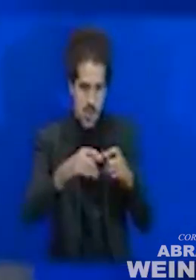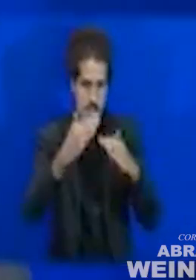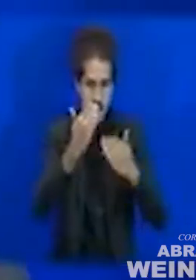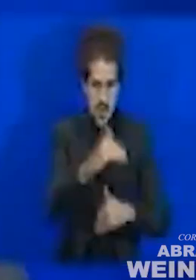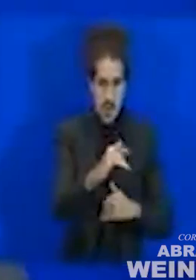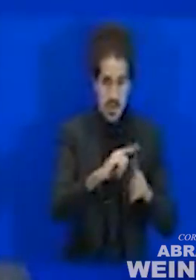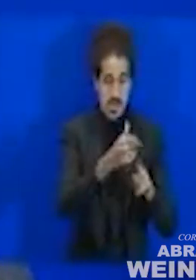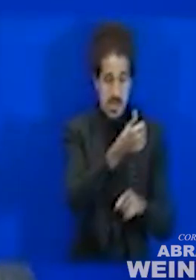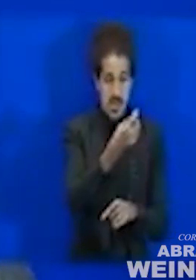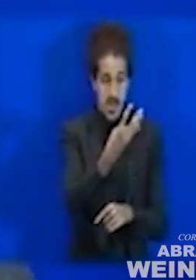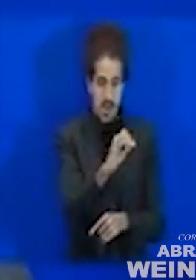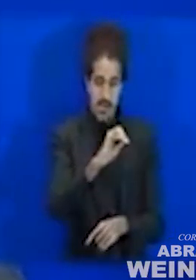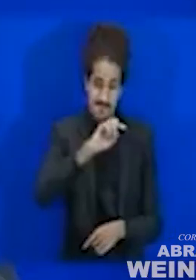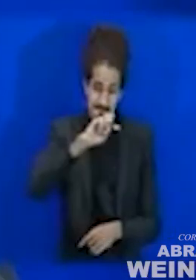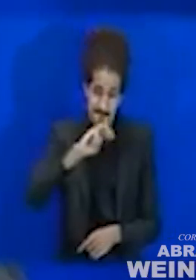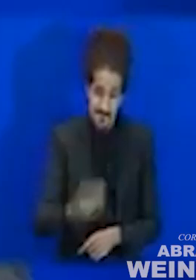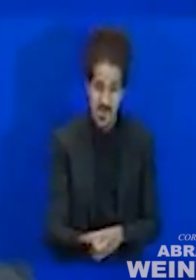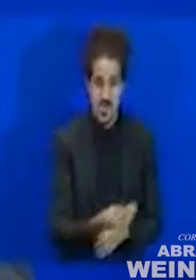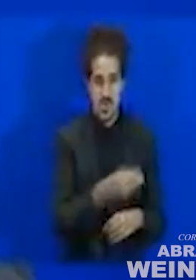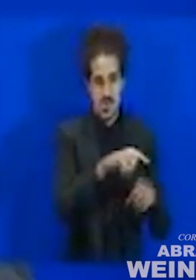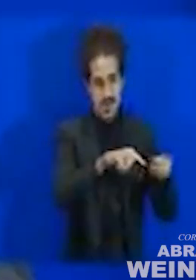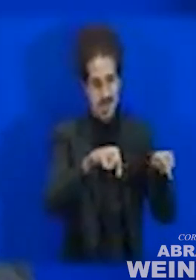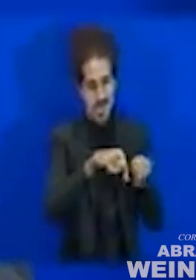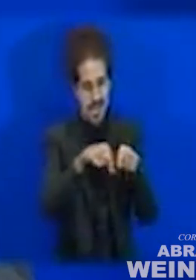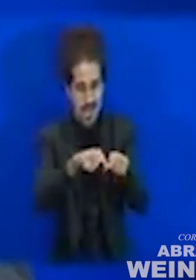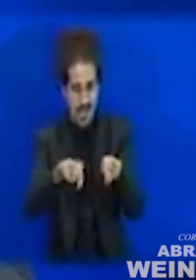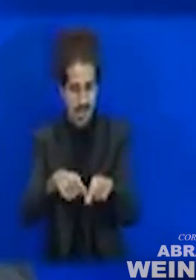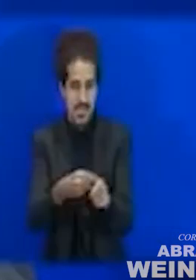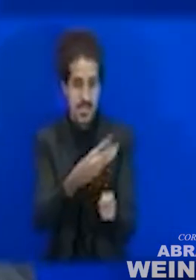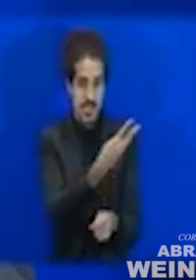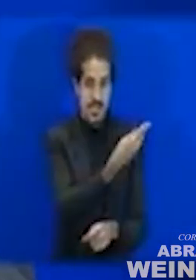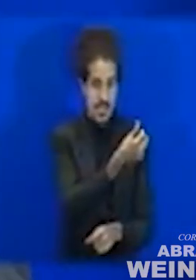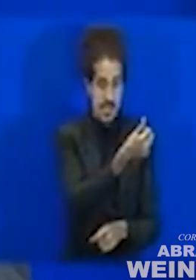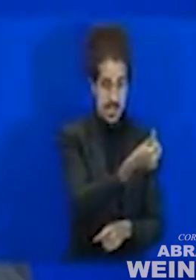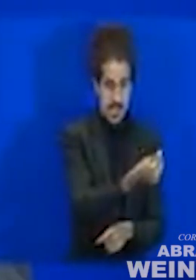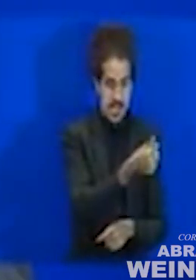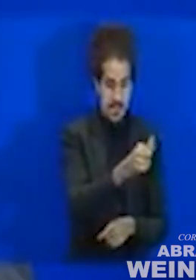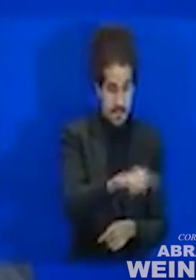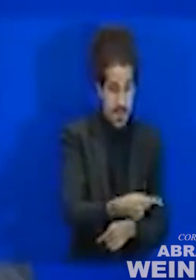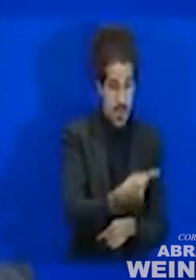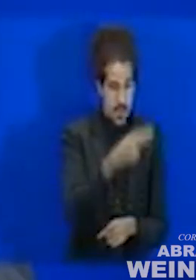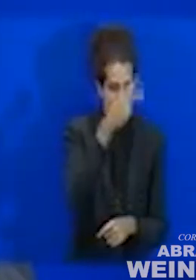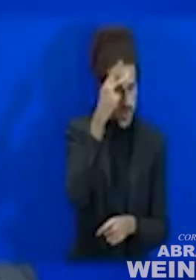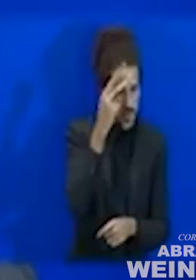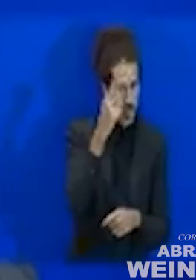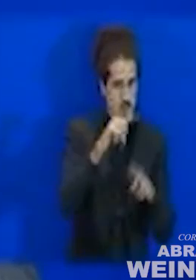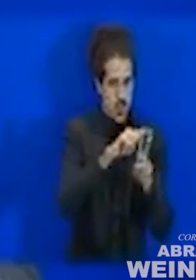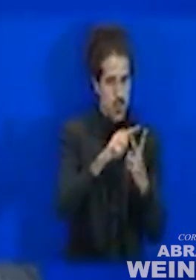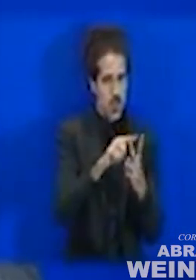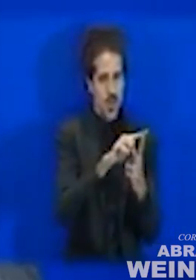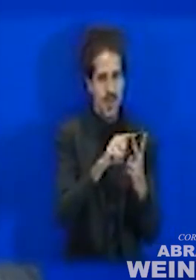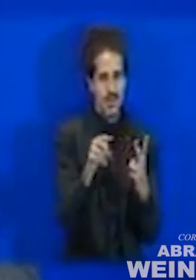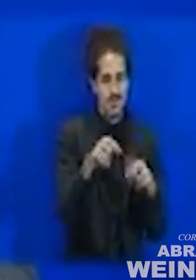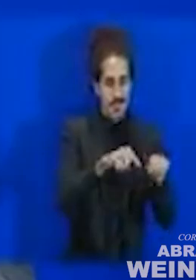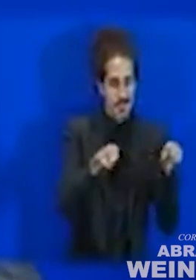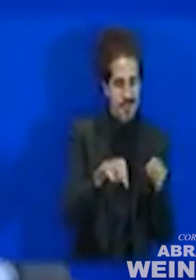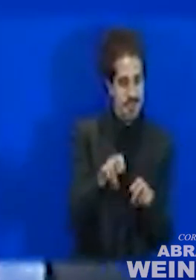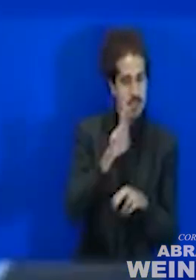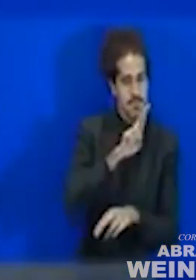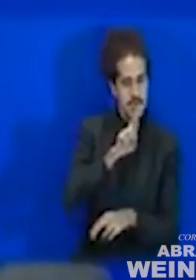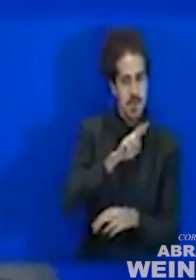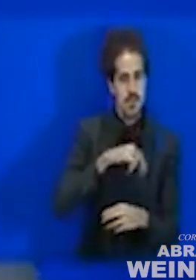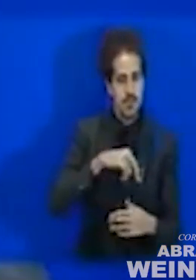140 mil salas. Então, nós temos 300 mil pessoas, duas por cada sala. Essas pessoas fazem uma ata de registro, têm um coordenador